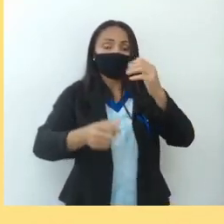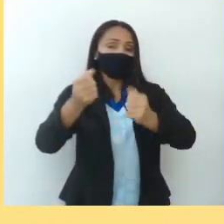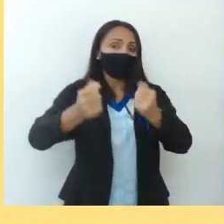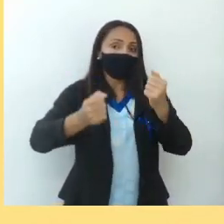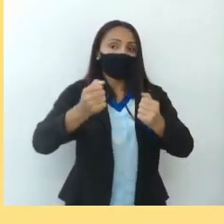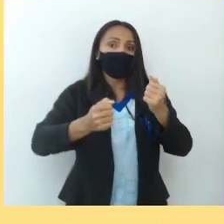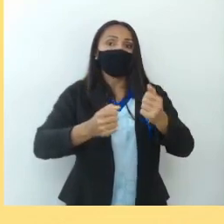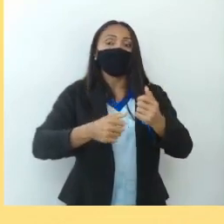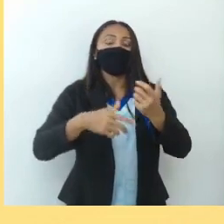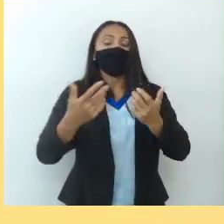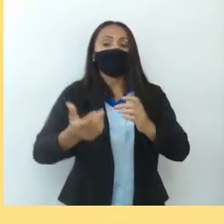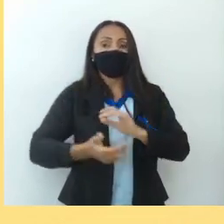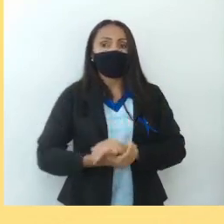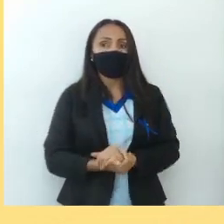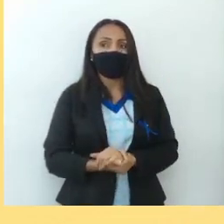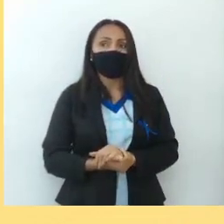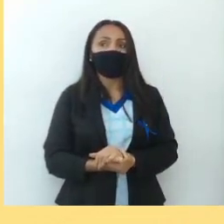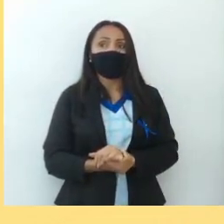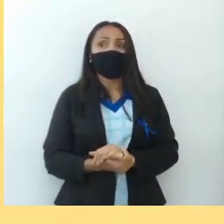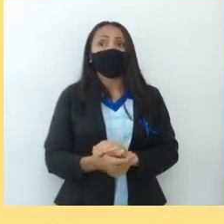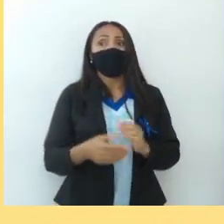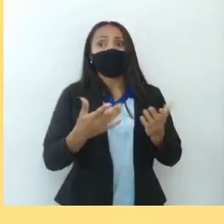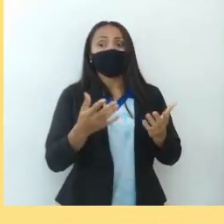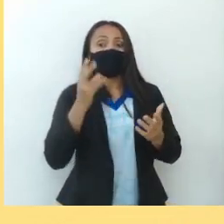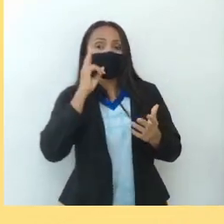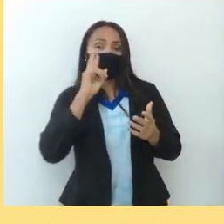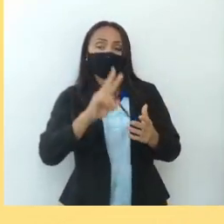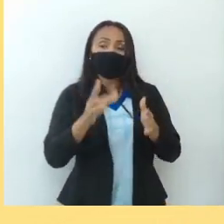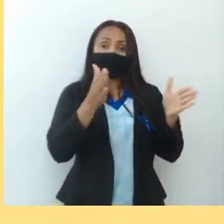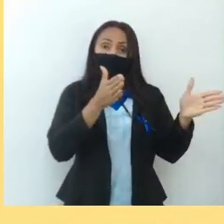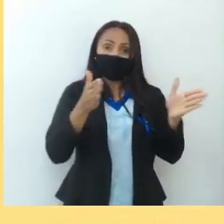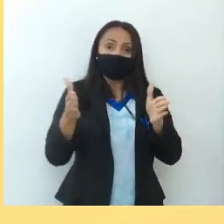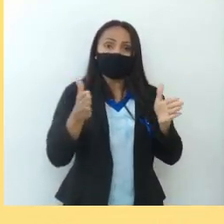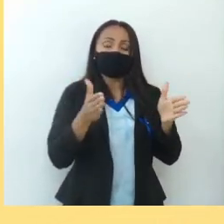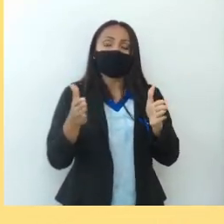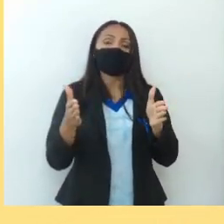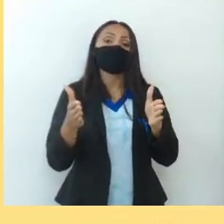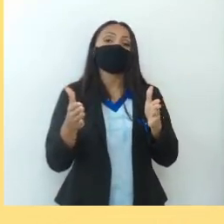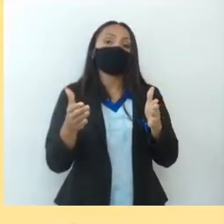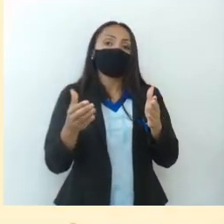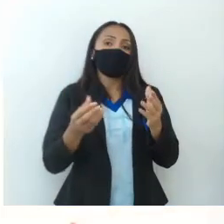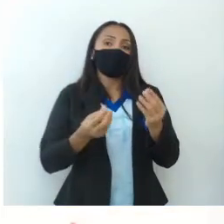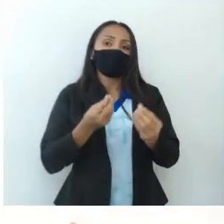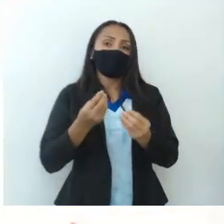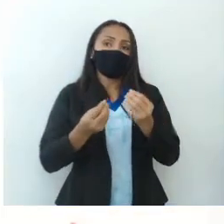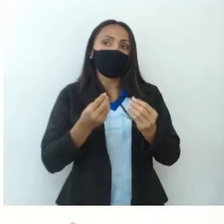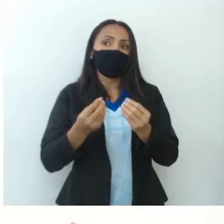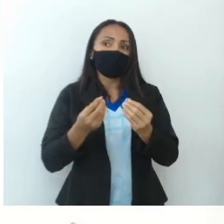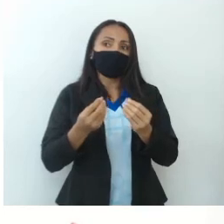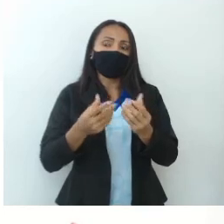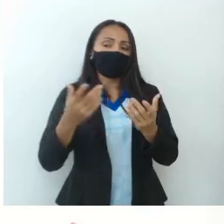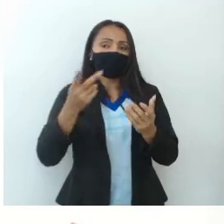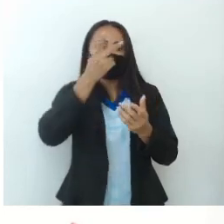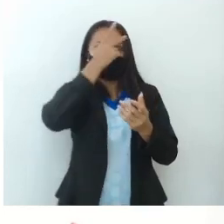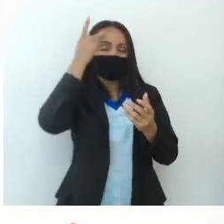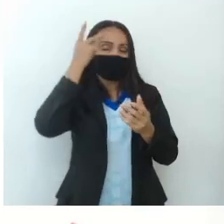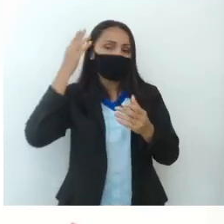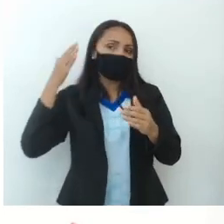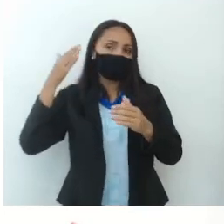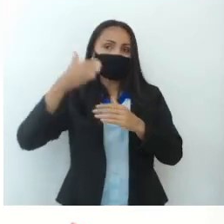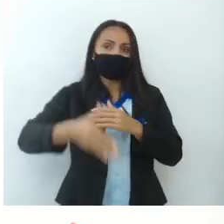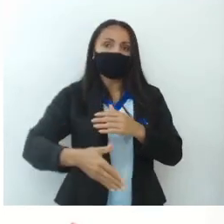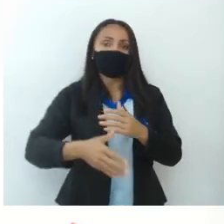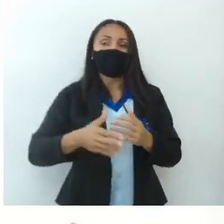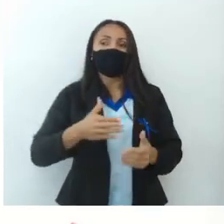ao porto. Porto de Recife, isso aí se viu na época, pessoal, como sendo uma passagem. As pessoas entravam aí e alguns que